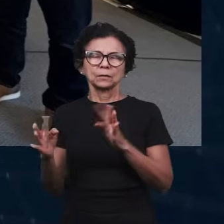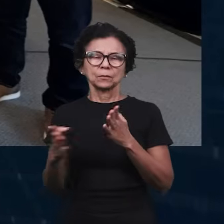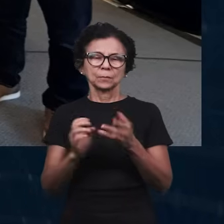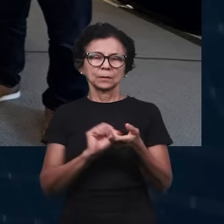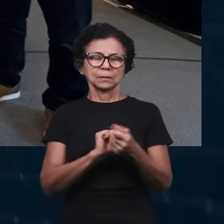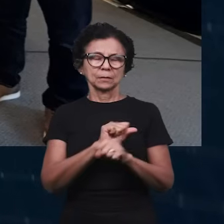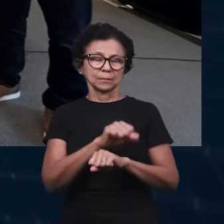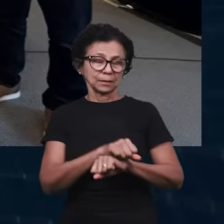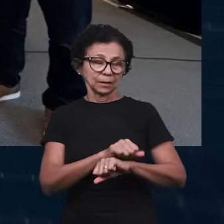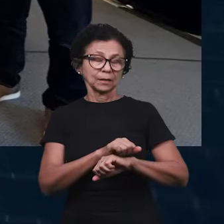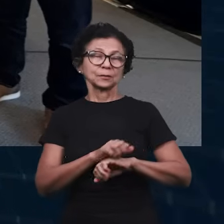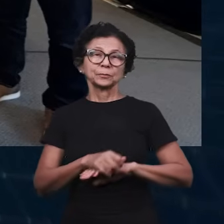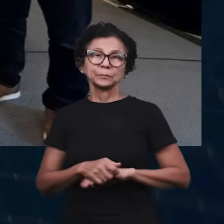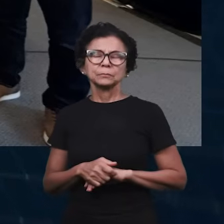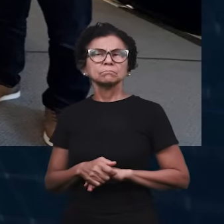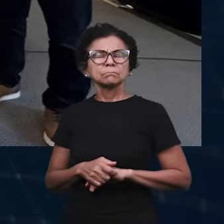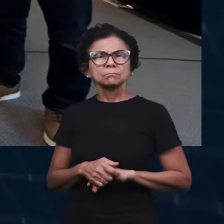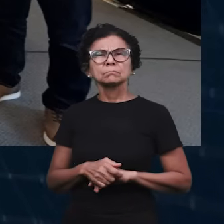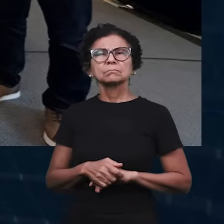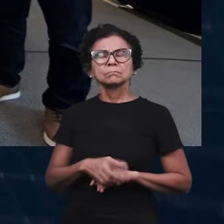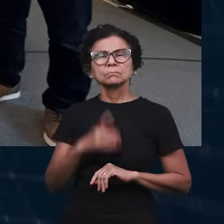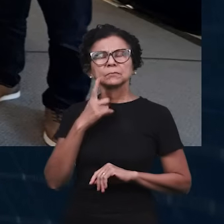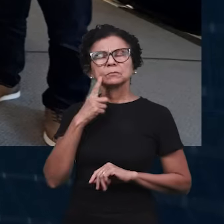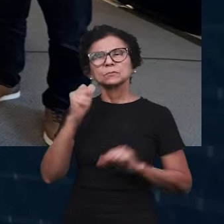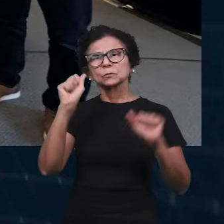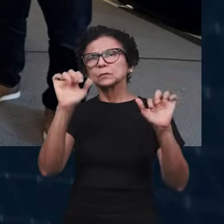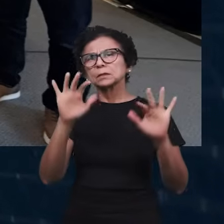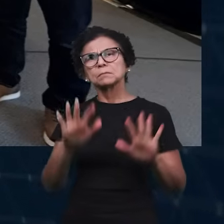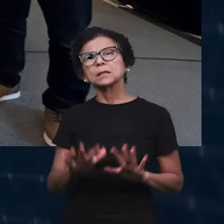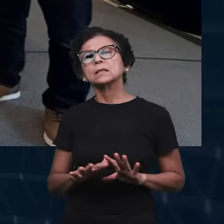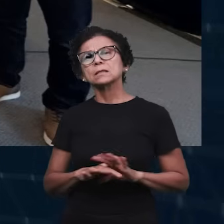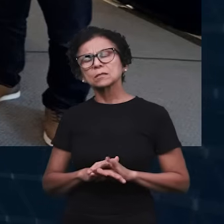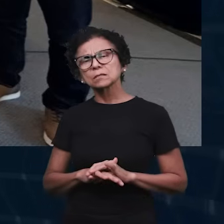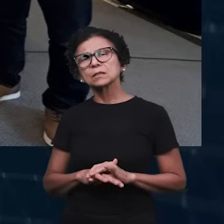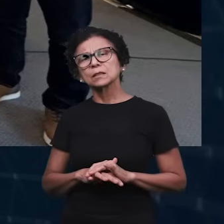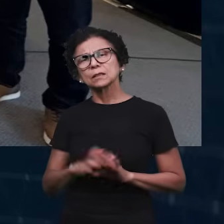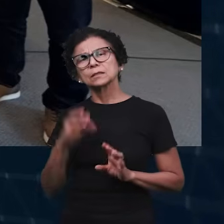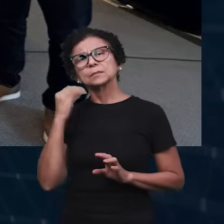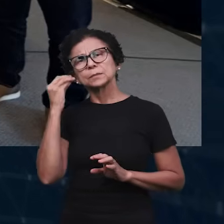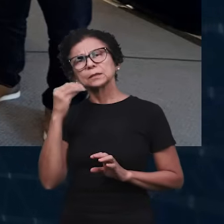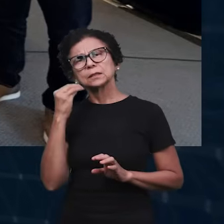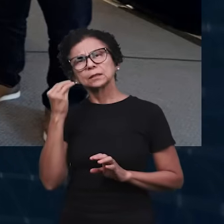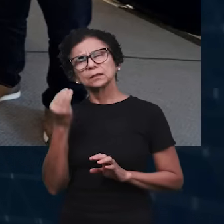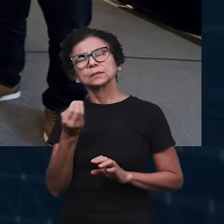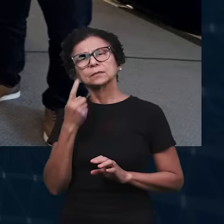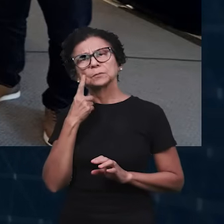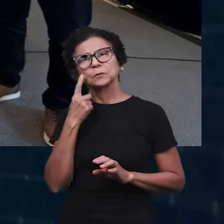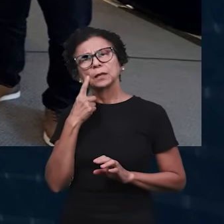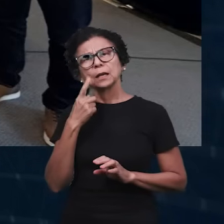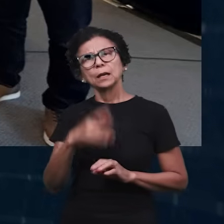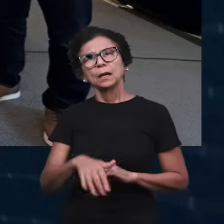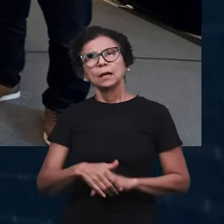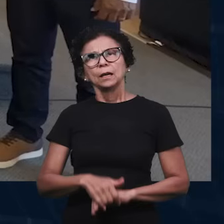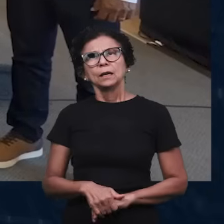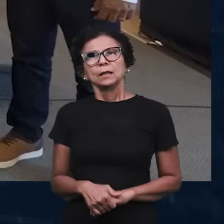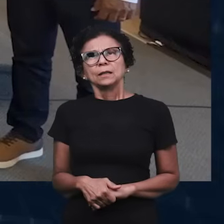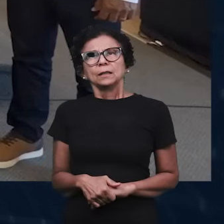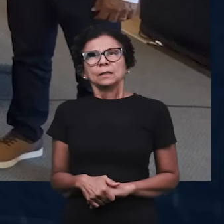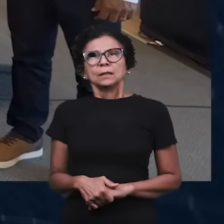compartilhados ao longo do evento demonstraram a dimensão das bênçãos alcançadas, como podemos ver nesses